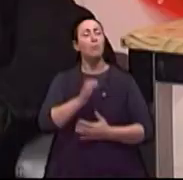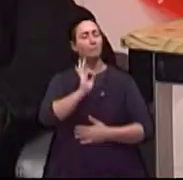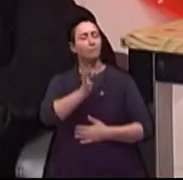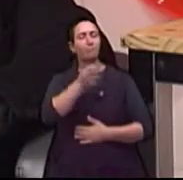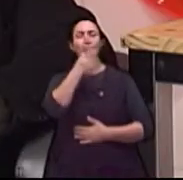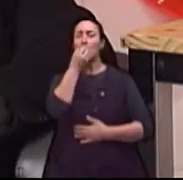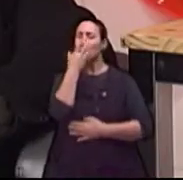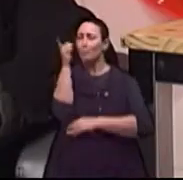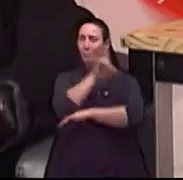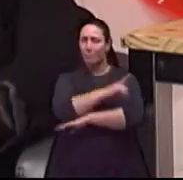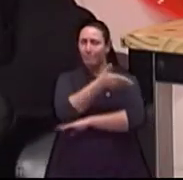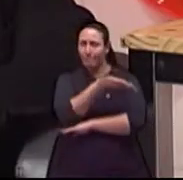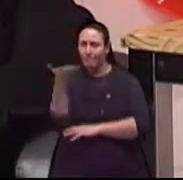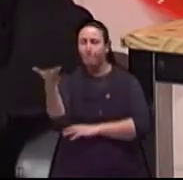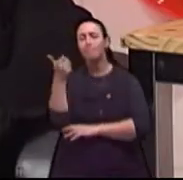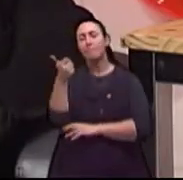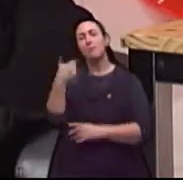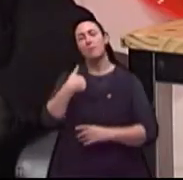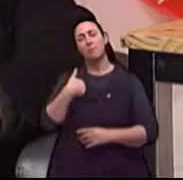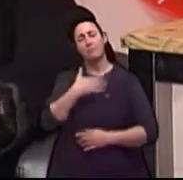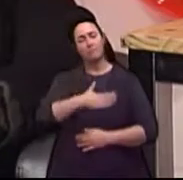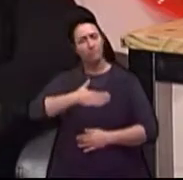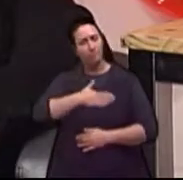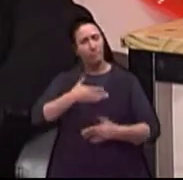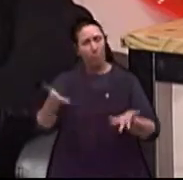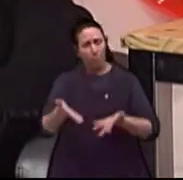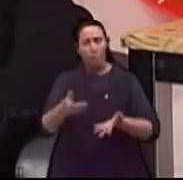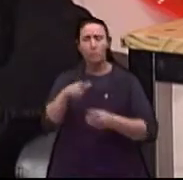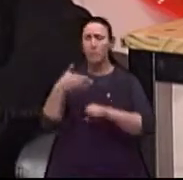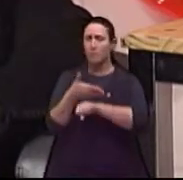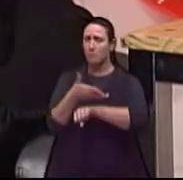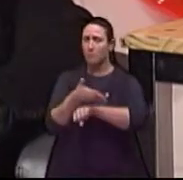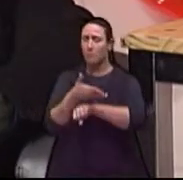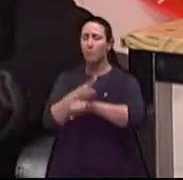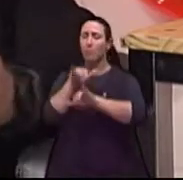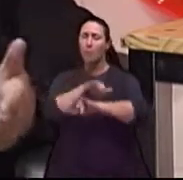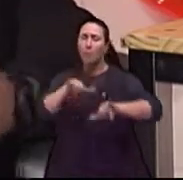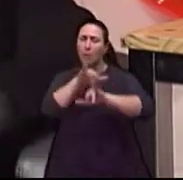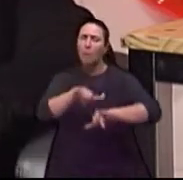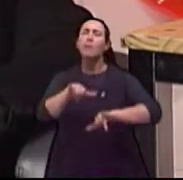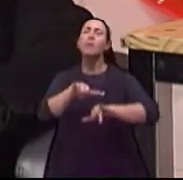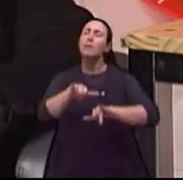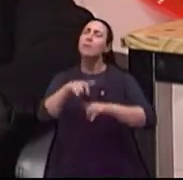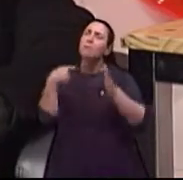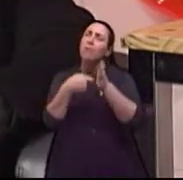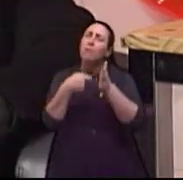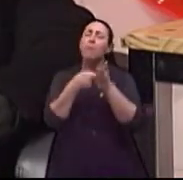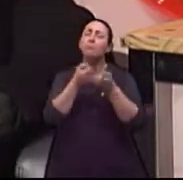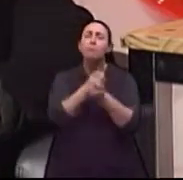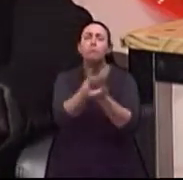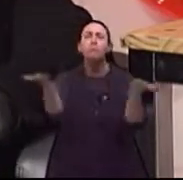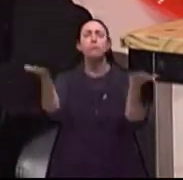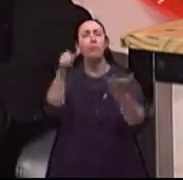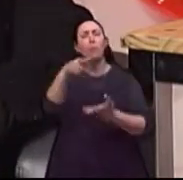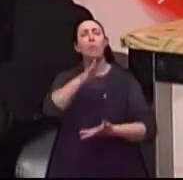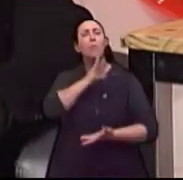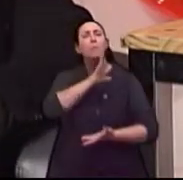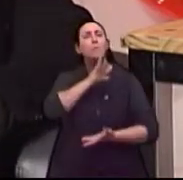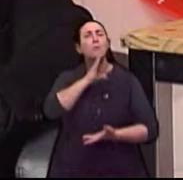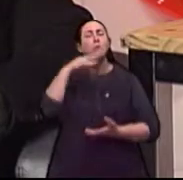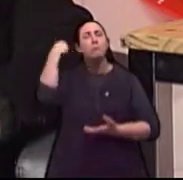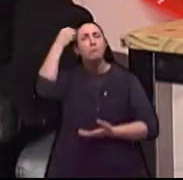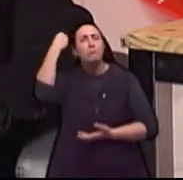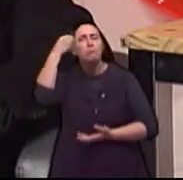uma satisfação muito grande está aqui com você hoje participando desse programa de grande audiência tentando levar conhecimento né para prevenção